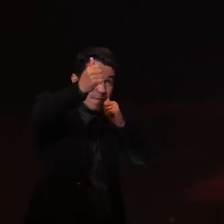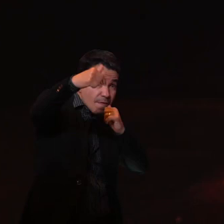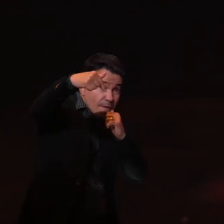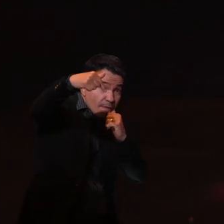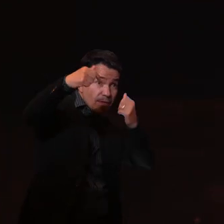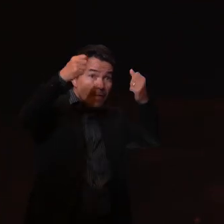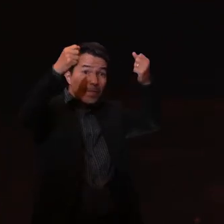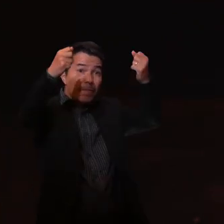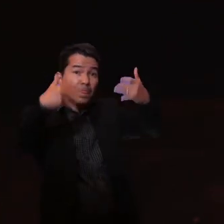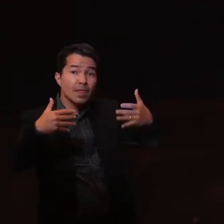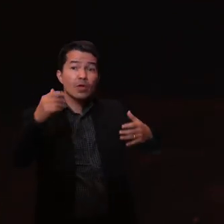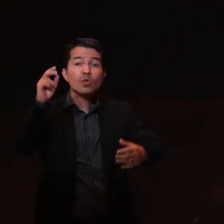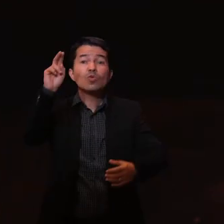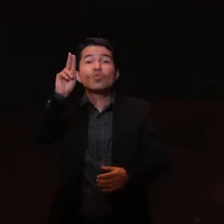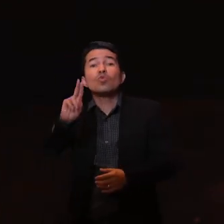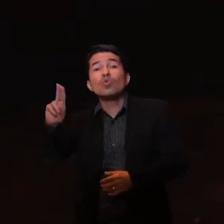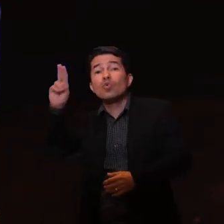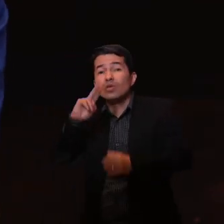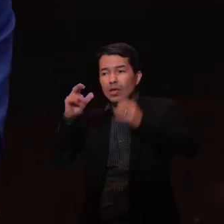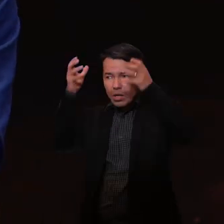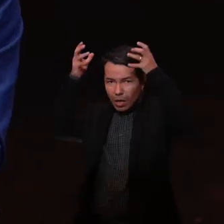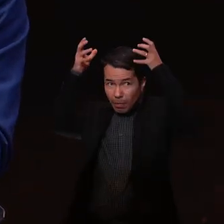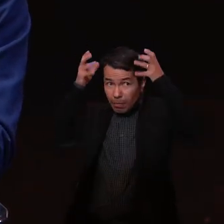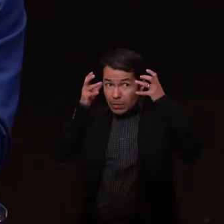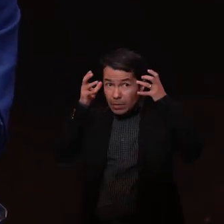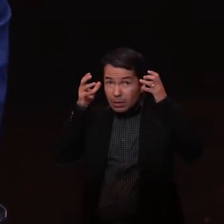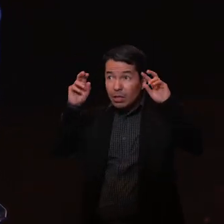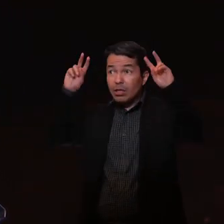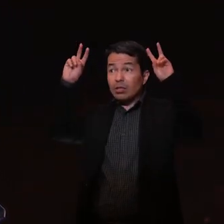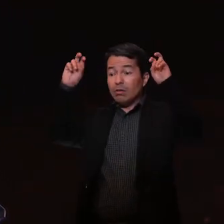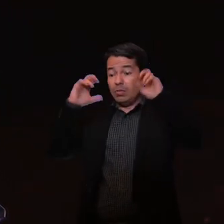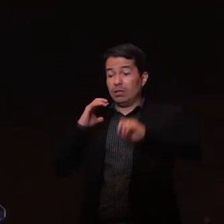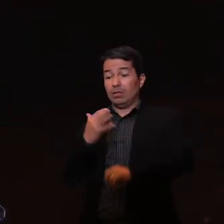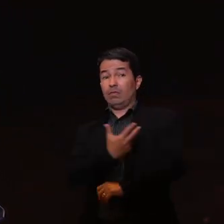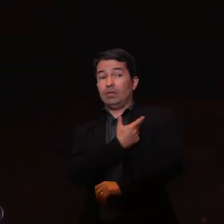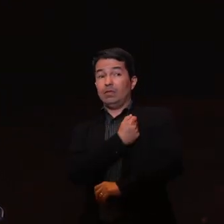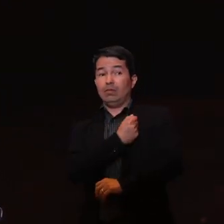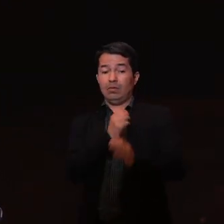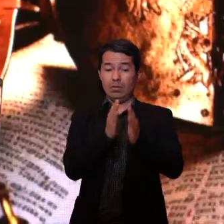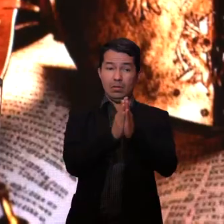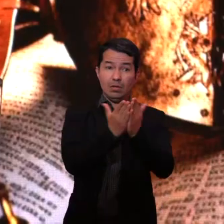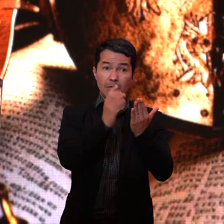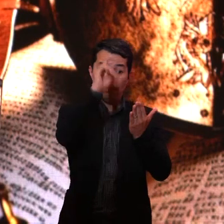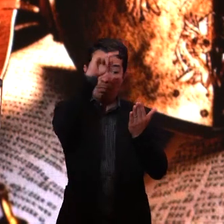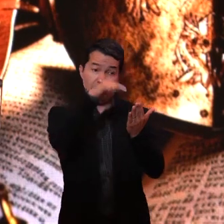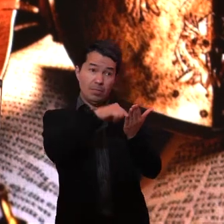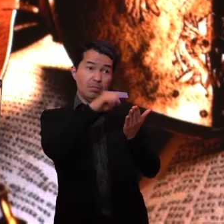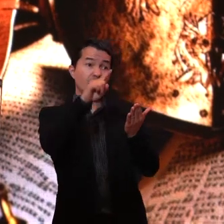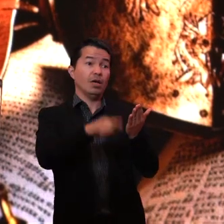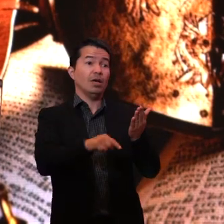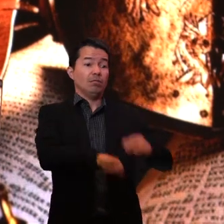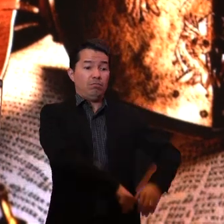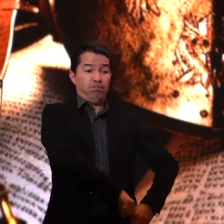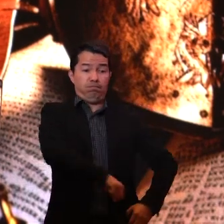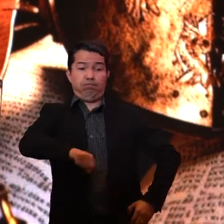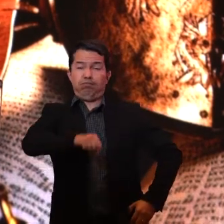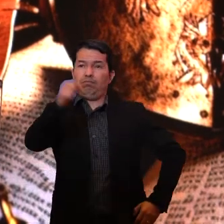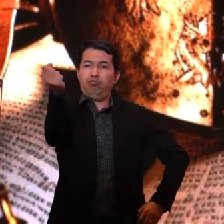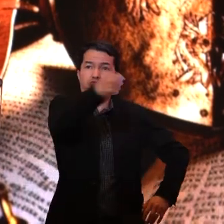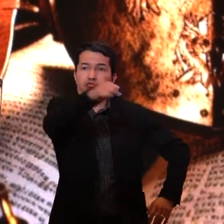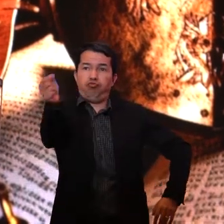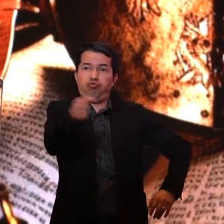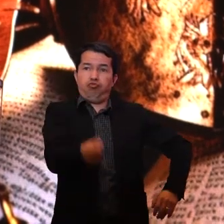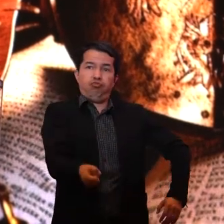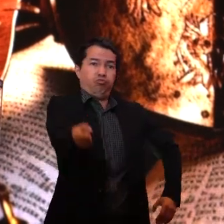da salvação e a espada do Espírito, que é a palavra de Deus. As armaduras